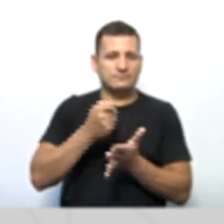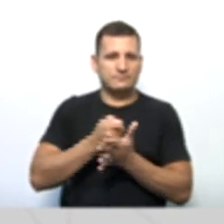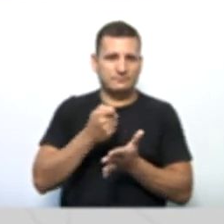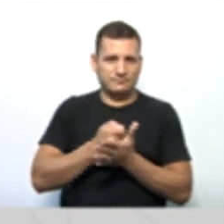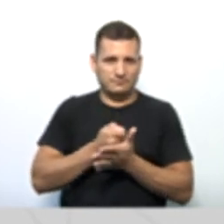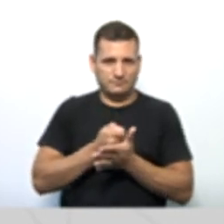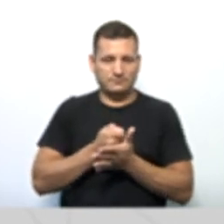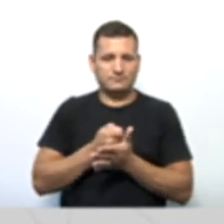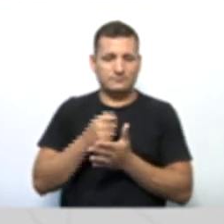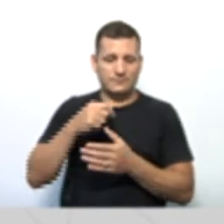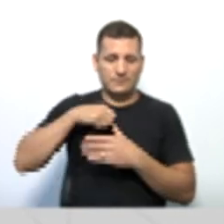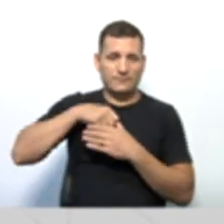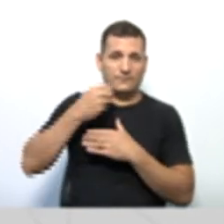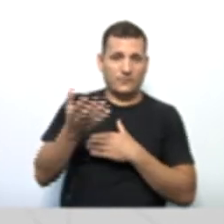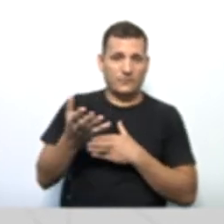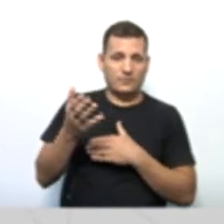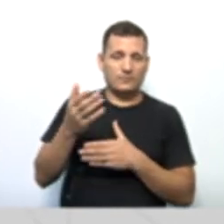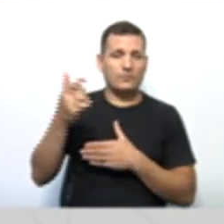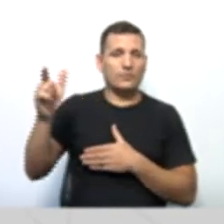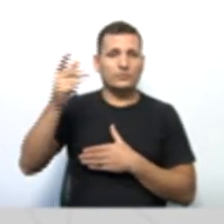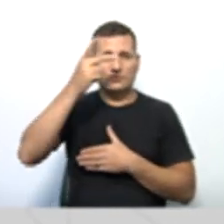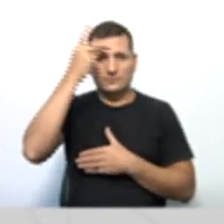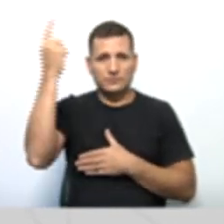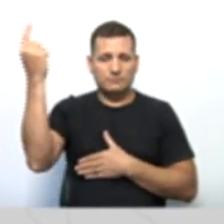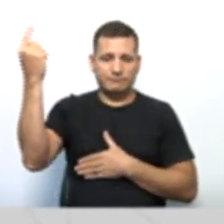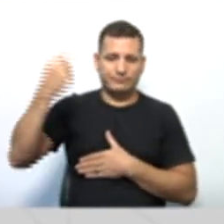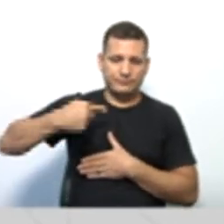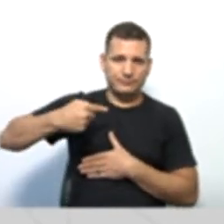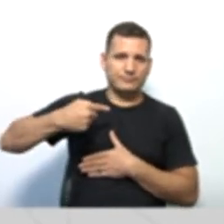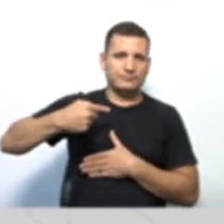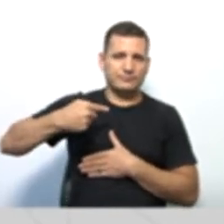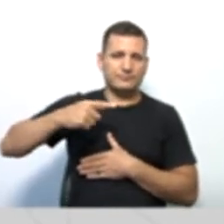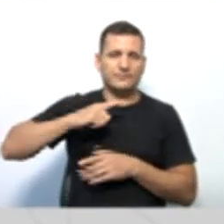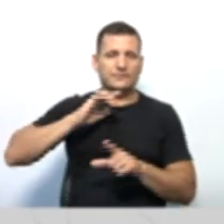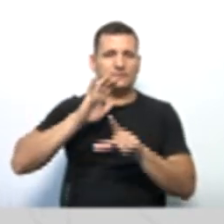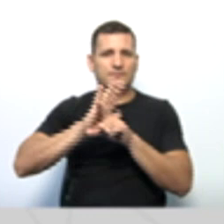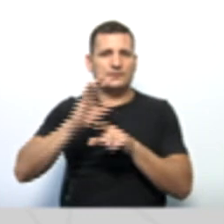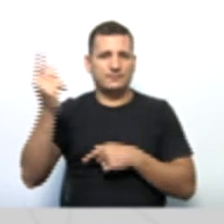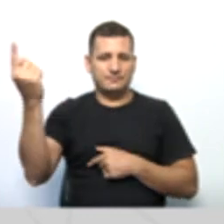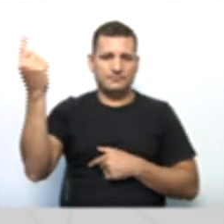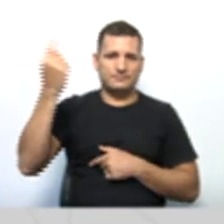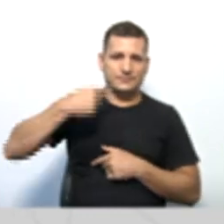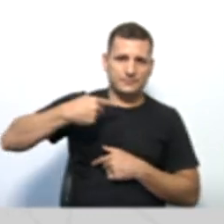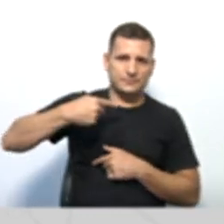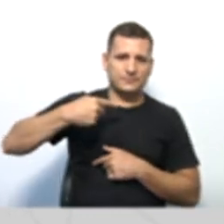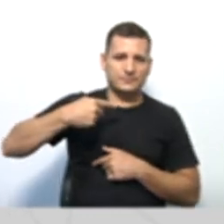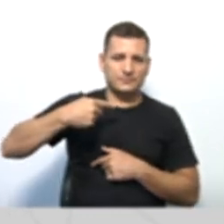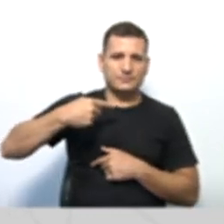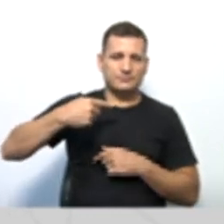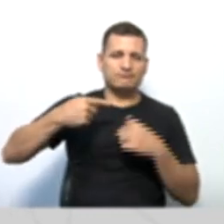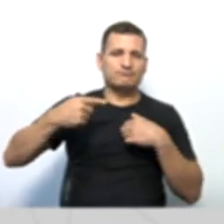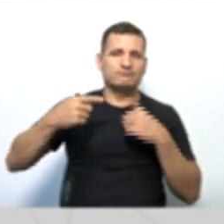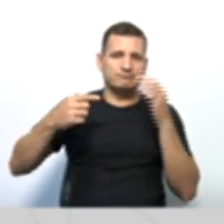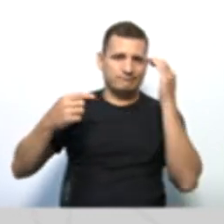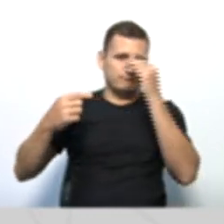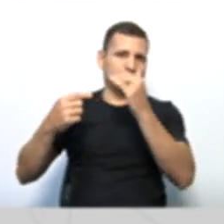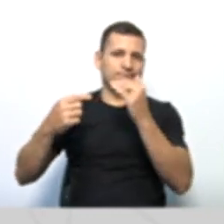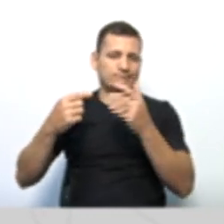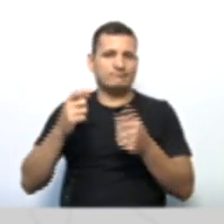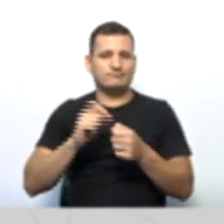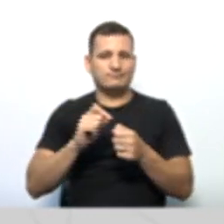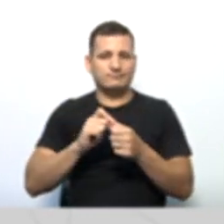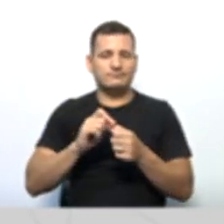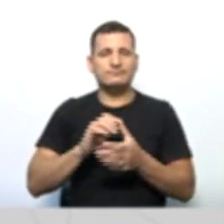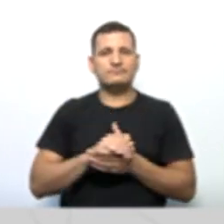externa a mim. Alguém me obrigou, tem uma lei, uma norma que determina que eu haja por este dever. Para